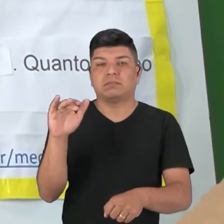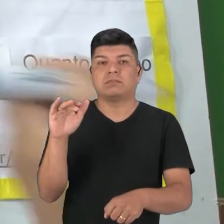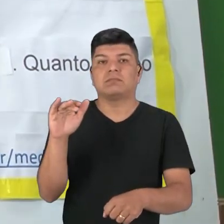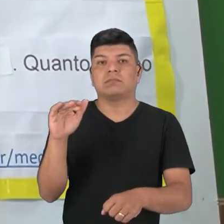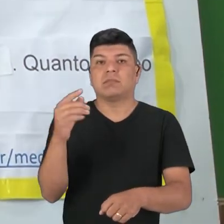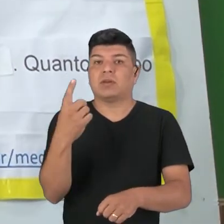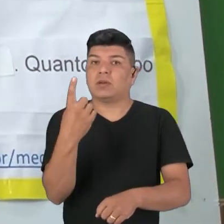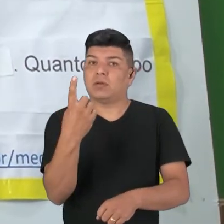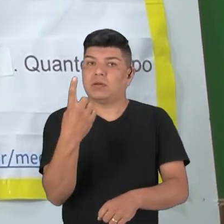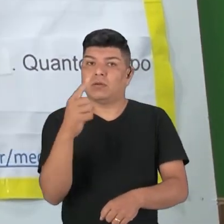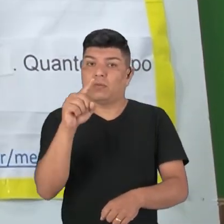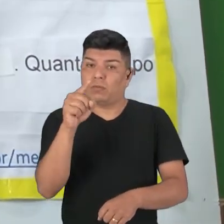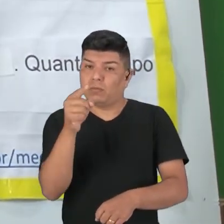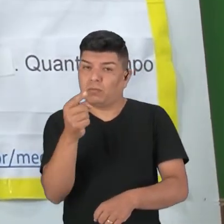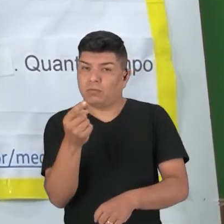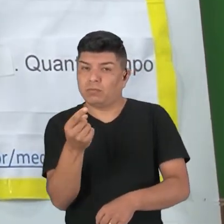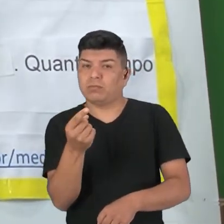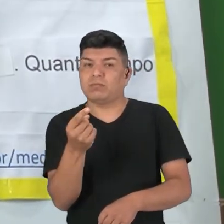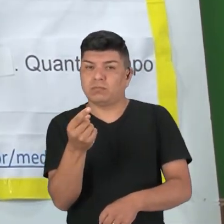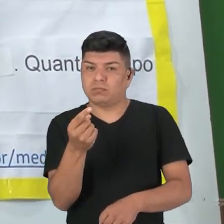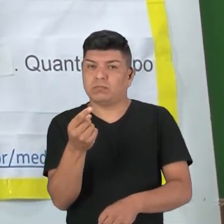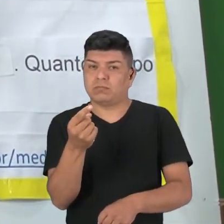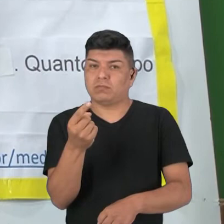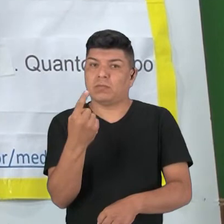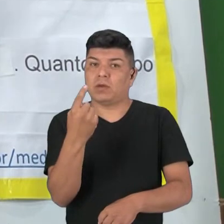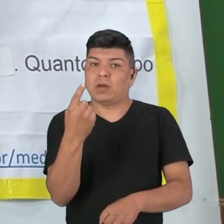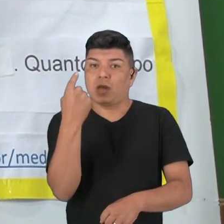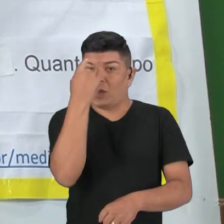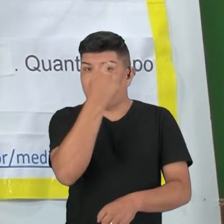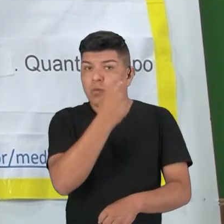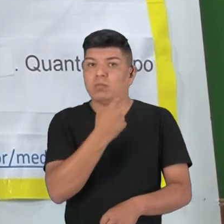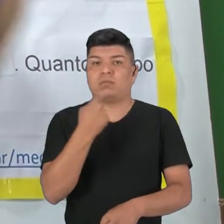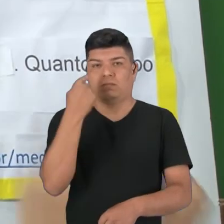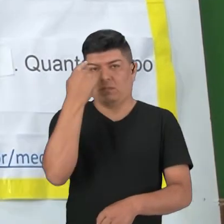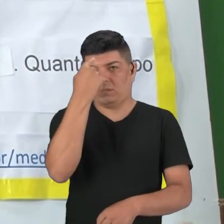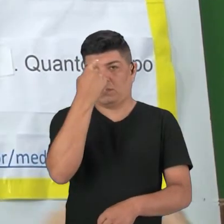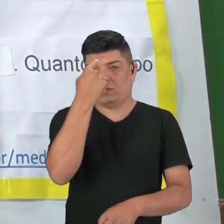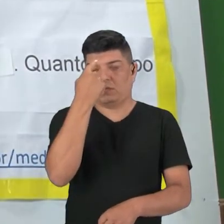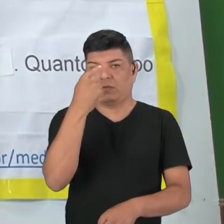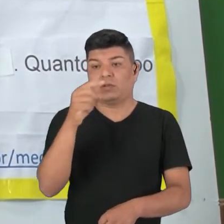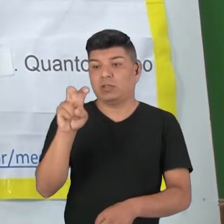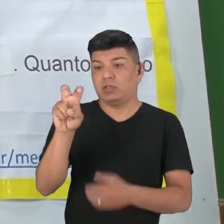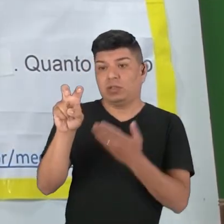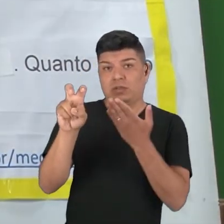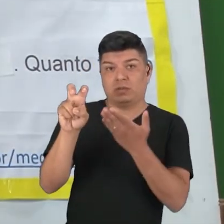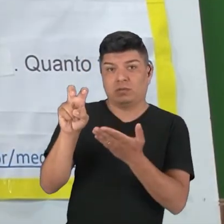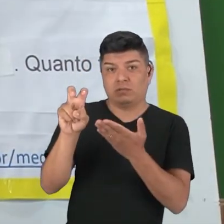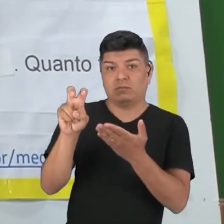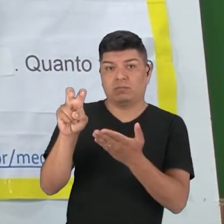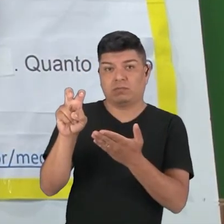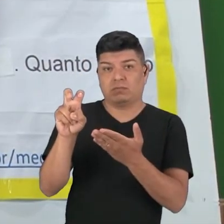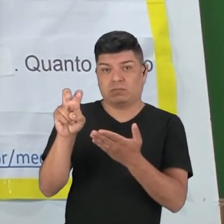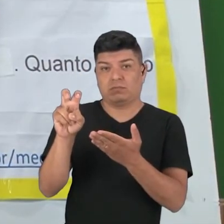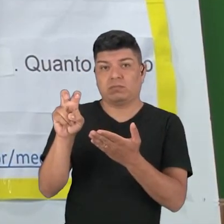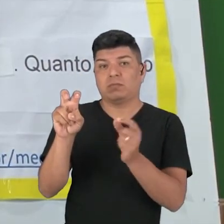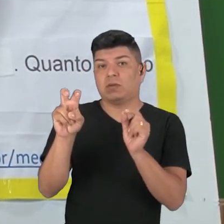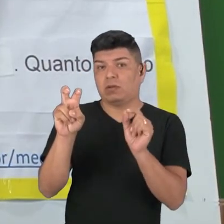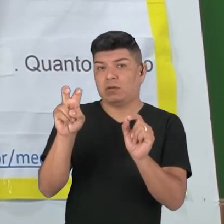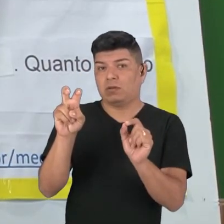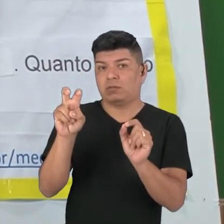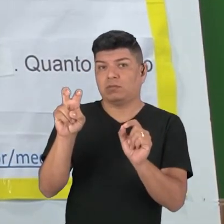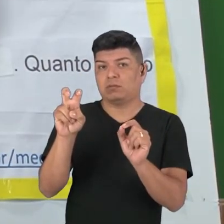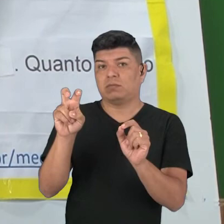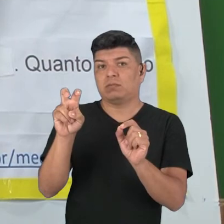aqui, 1 vírgula significa que 1 hora inteira, ó. 1 hora, né? E o 5 aqui é